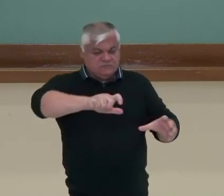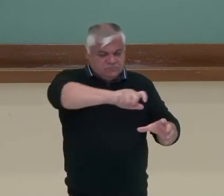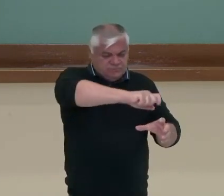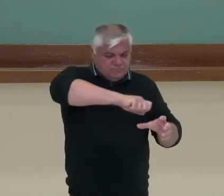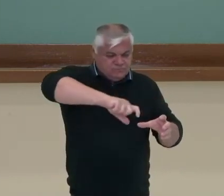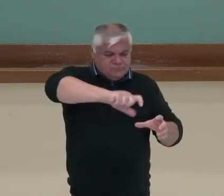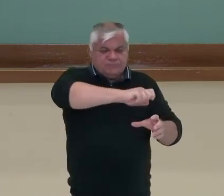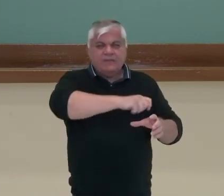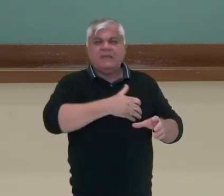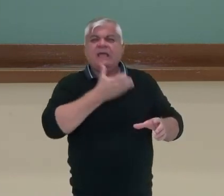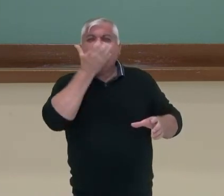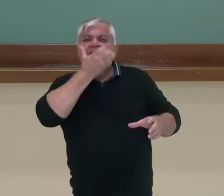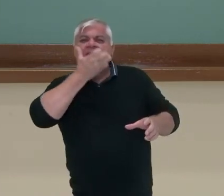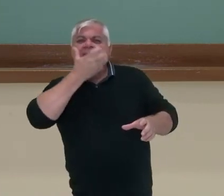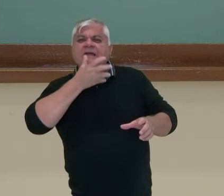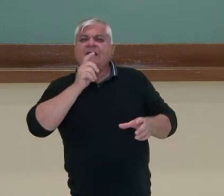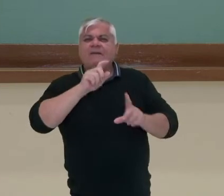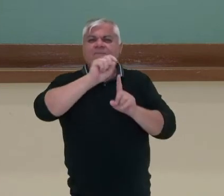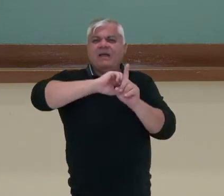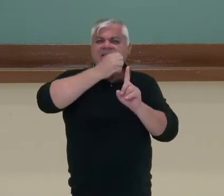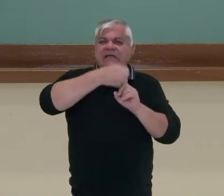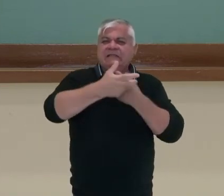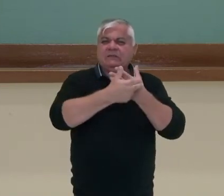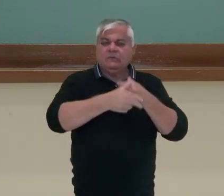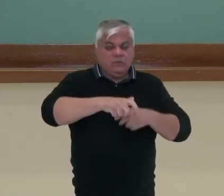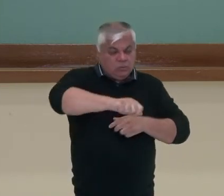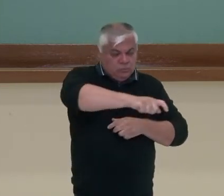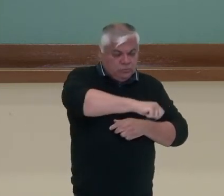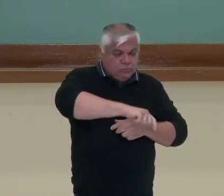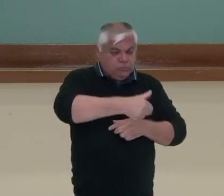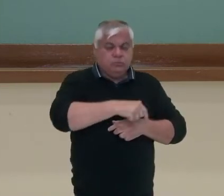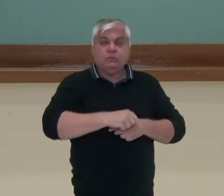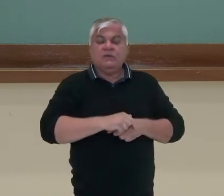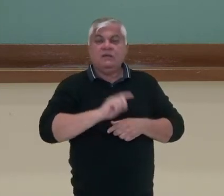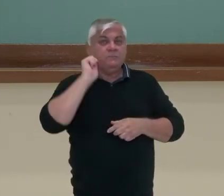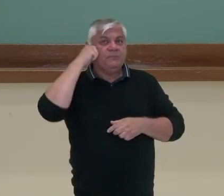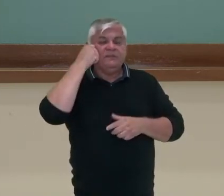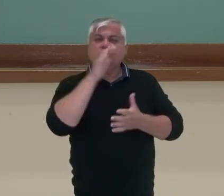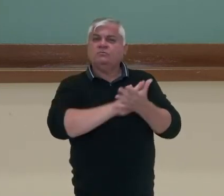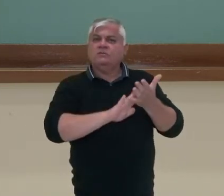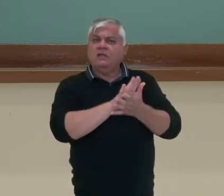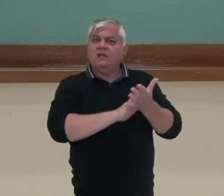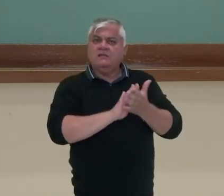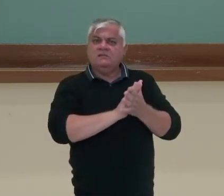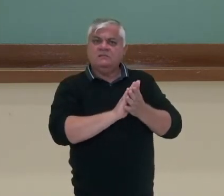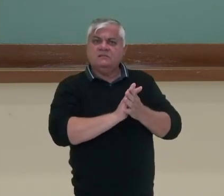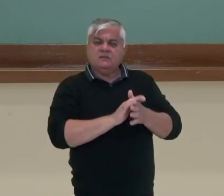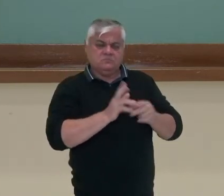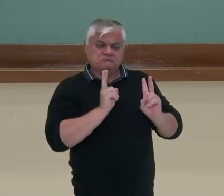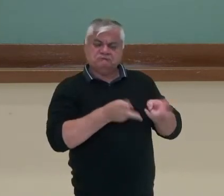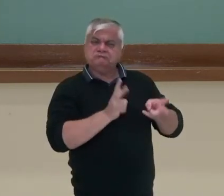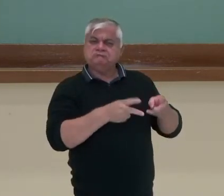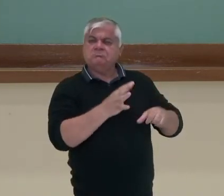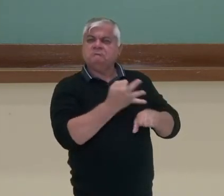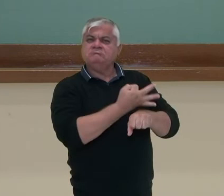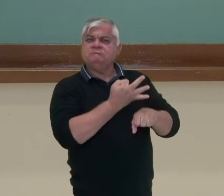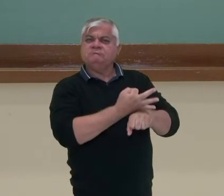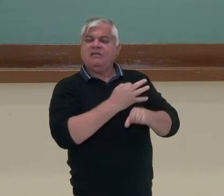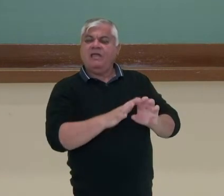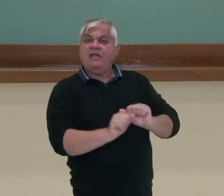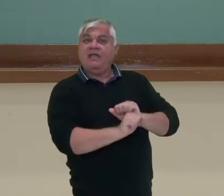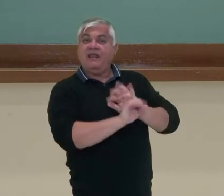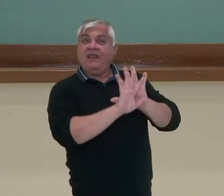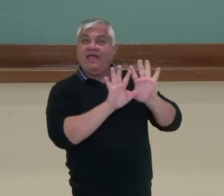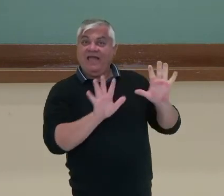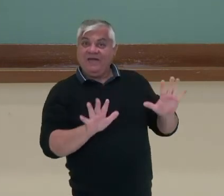né, vai diminuir o escurecimento por a questão de afinidade entre a vitamina C e o oxigênio, que vai preferir ela do que os compostos